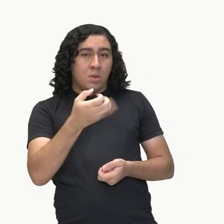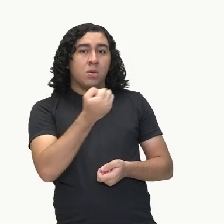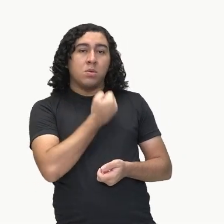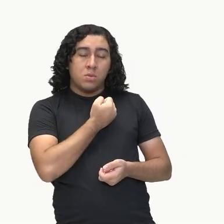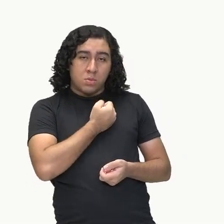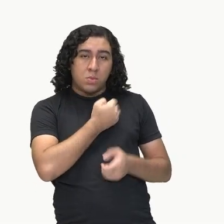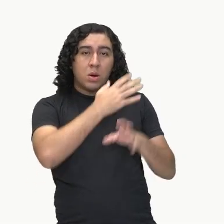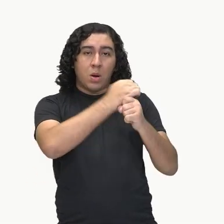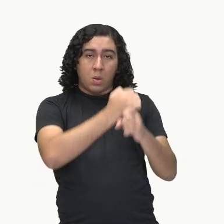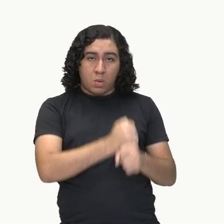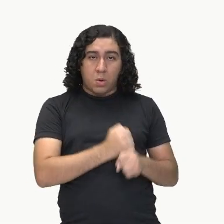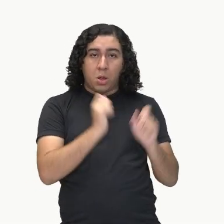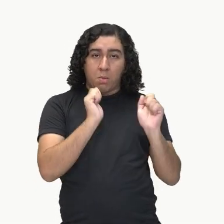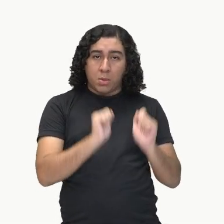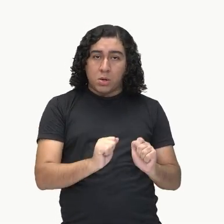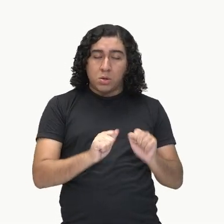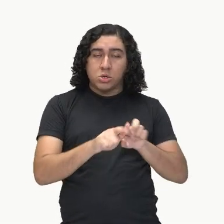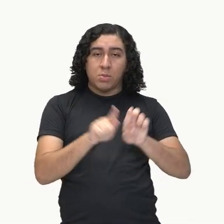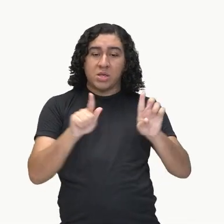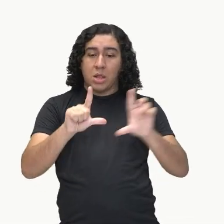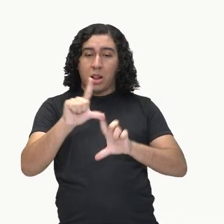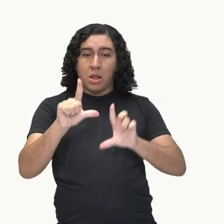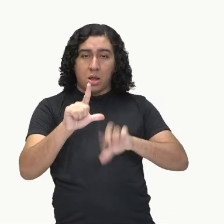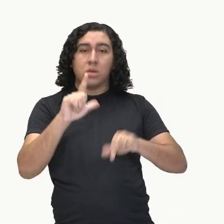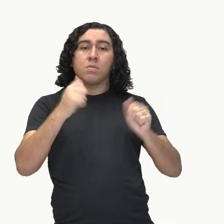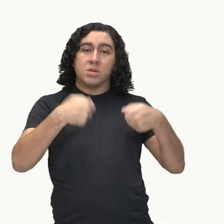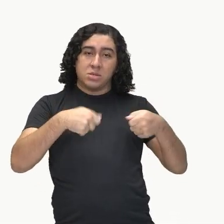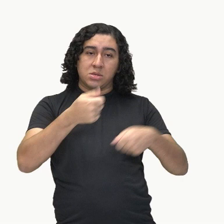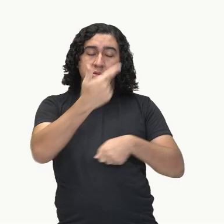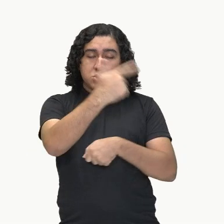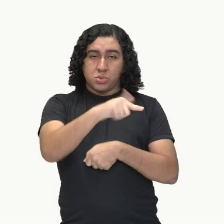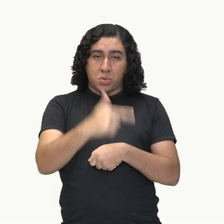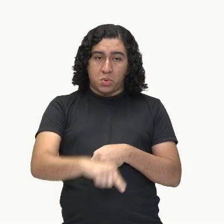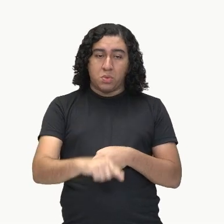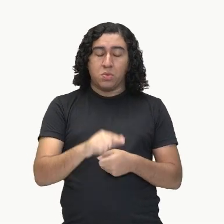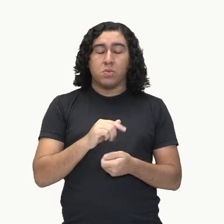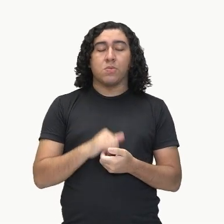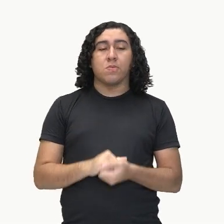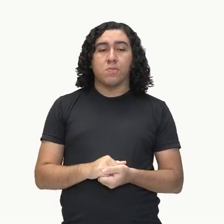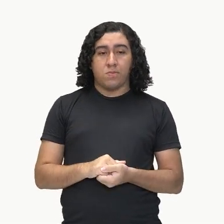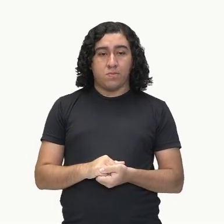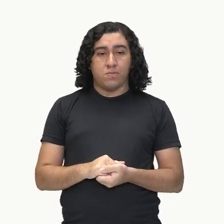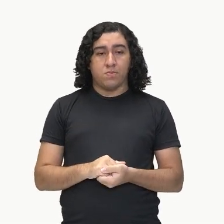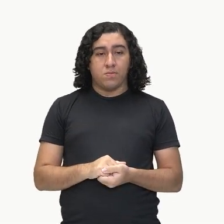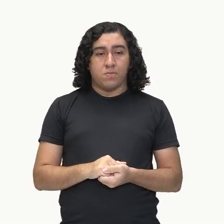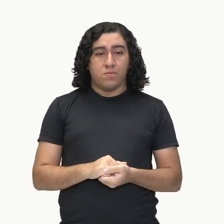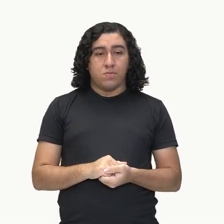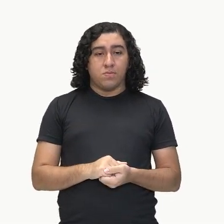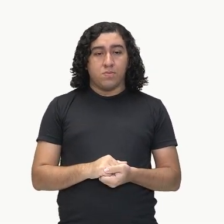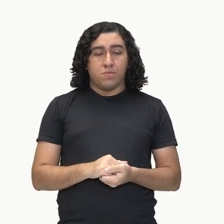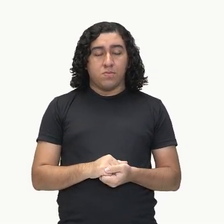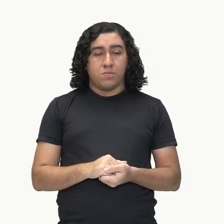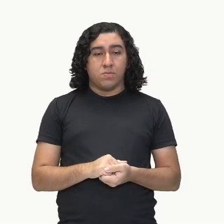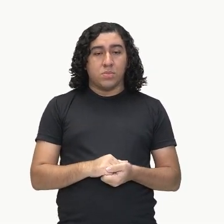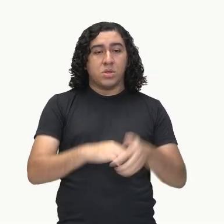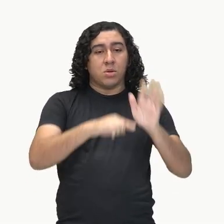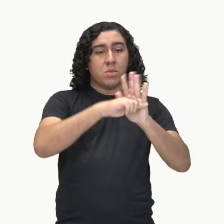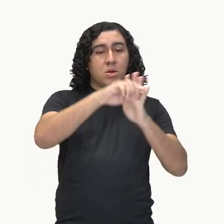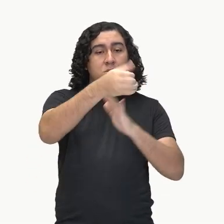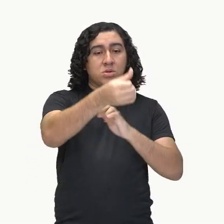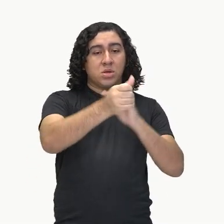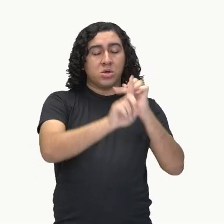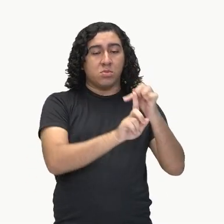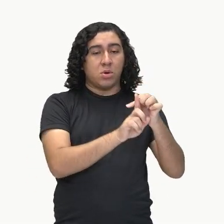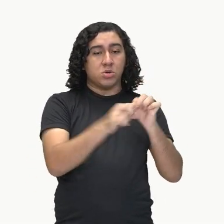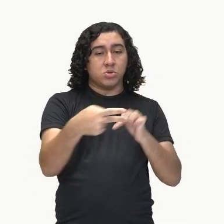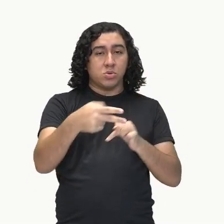a parte literal. Menos 6y mais 2y. Subtraia e repita o sinal do